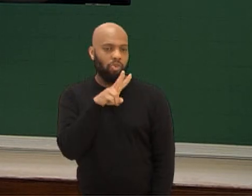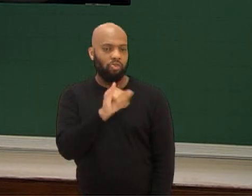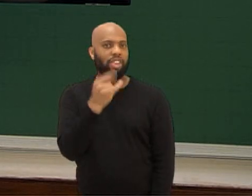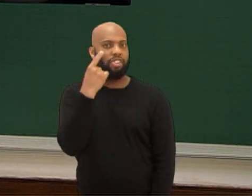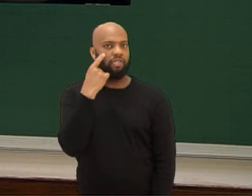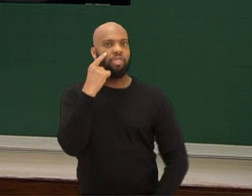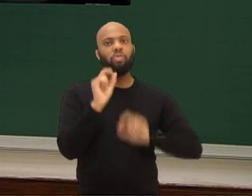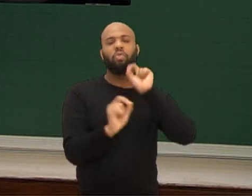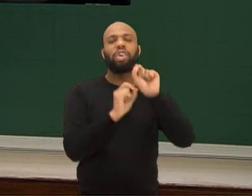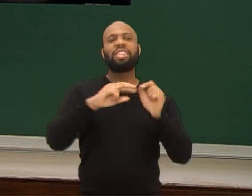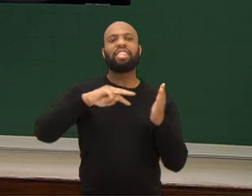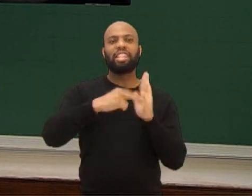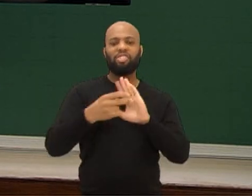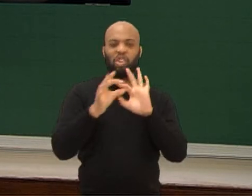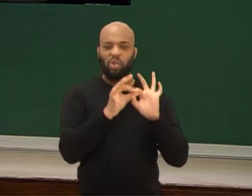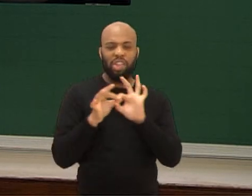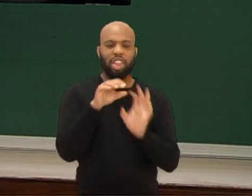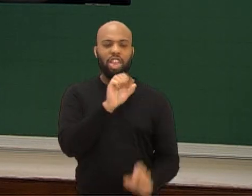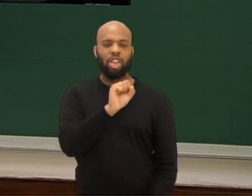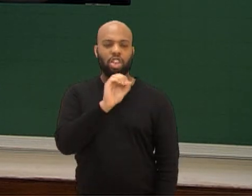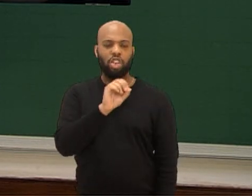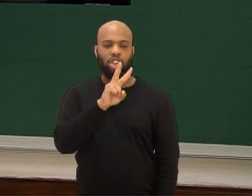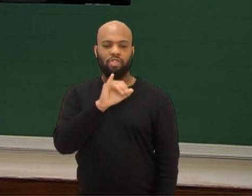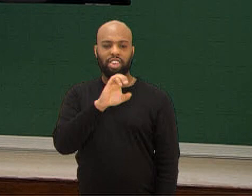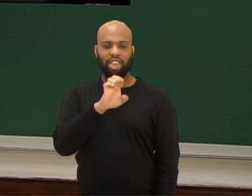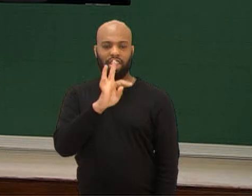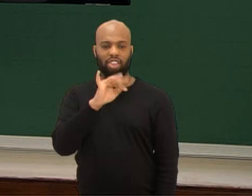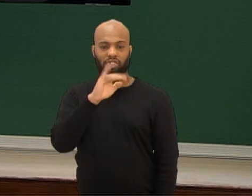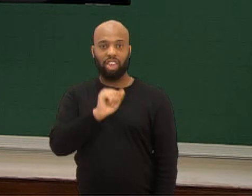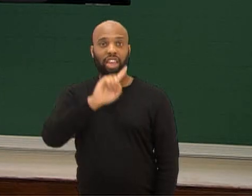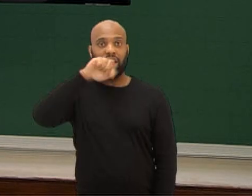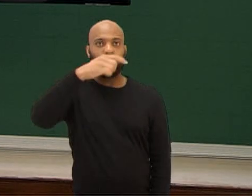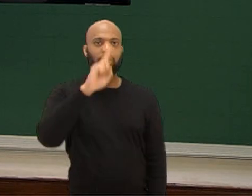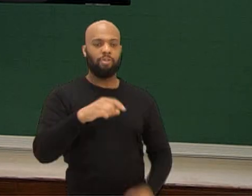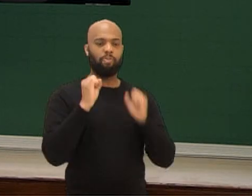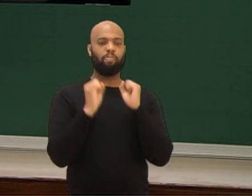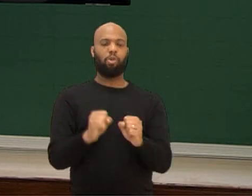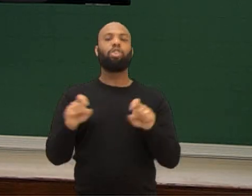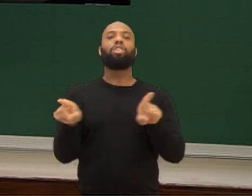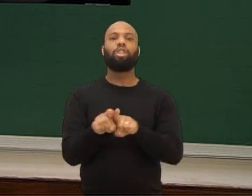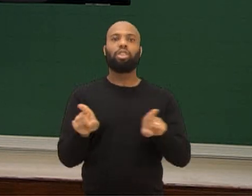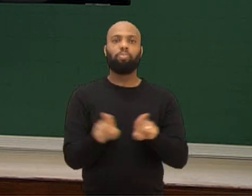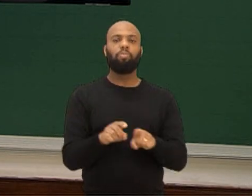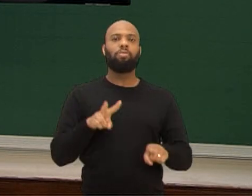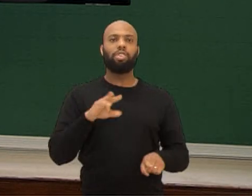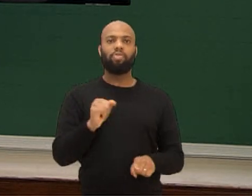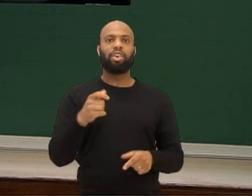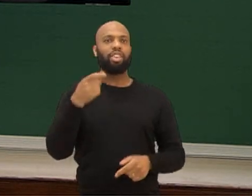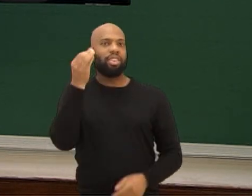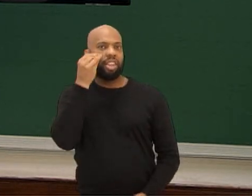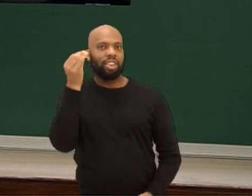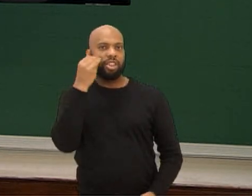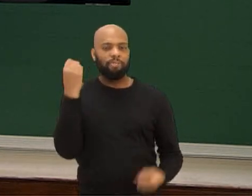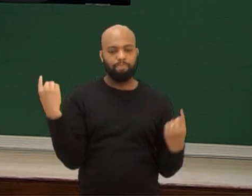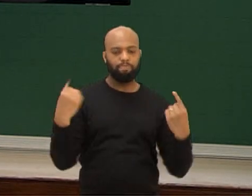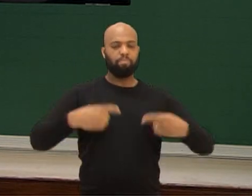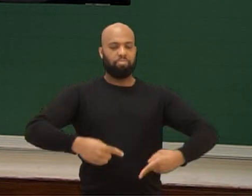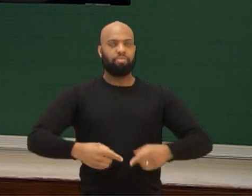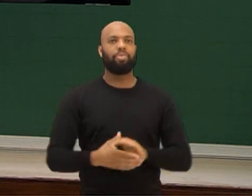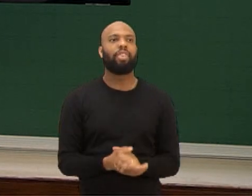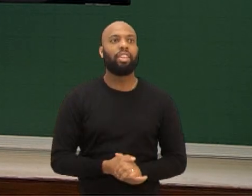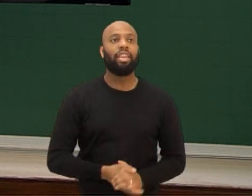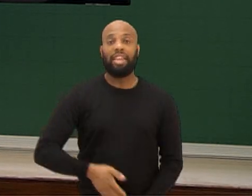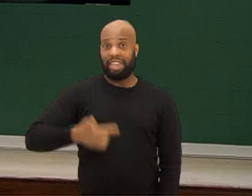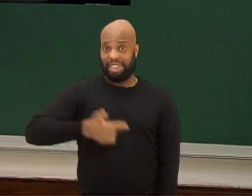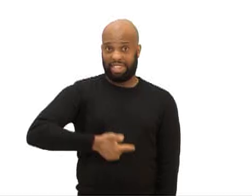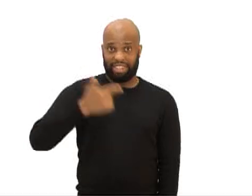que a União Soviética ela vai se tornar uma dessas grandes superpotências que vão disputar o mundo, né? A